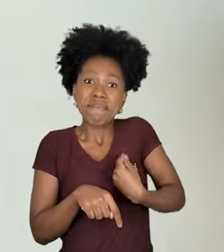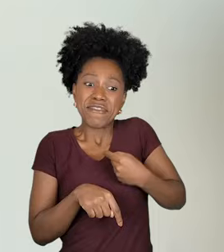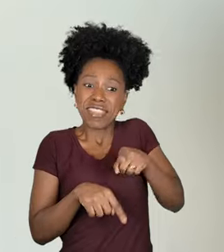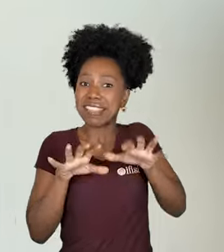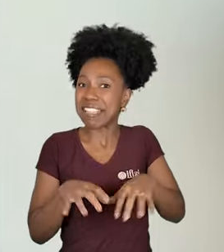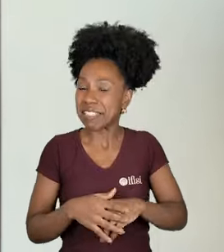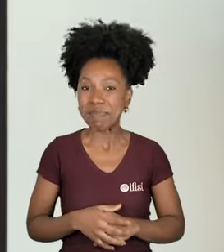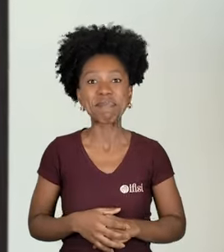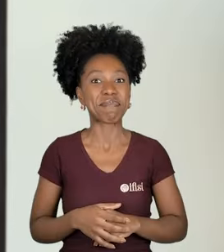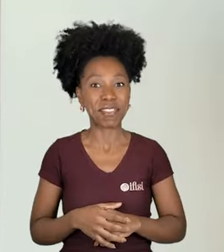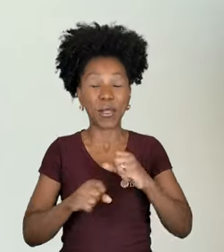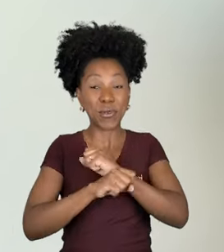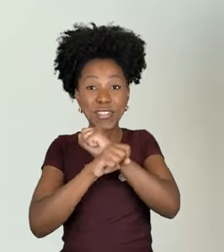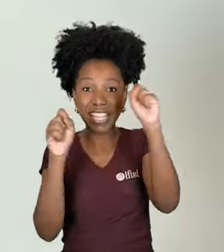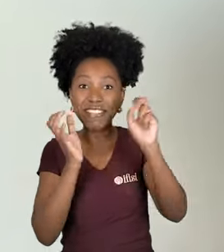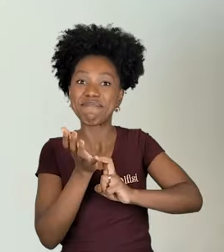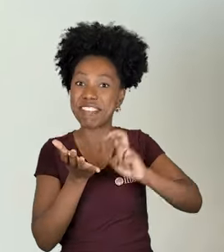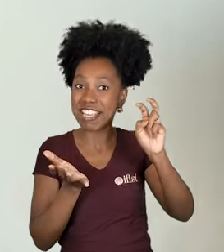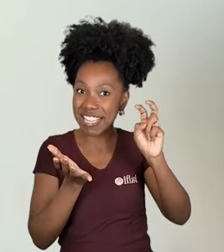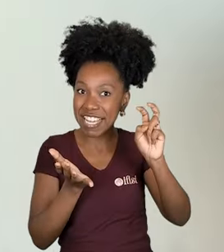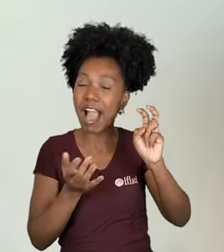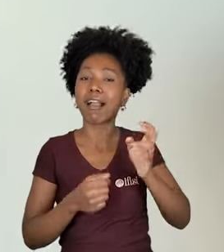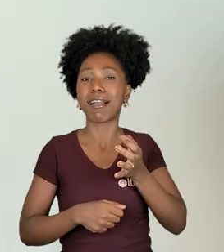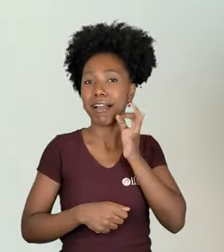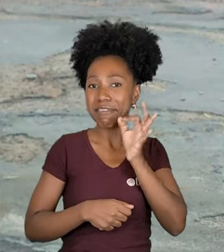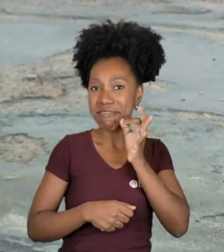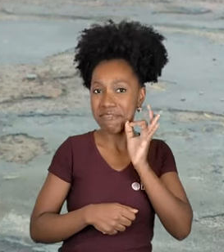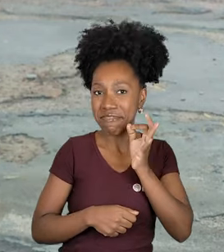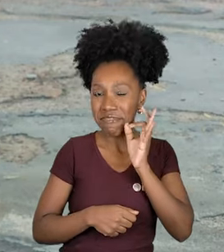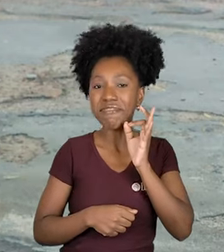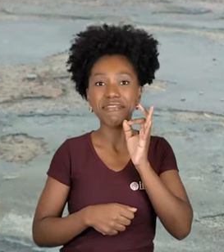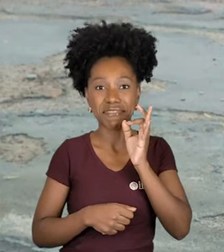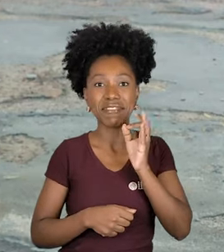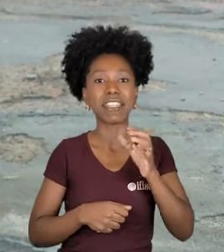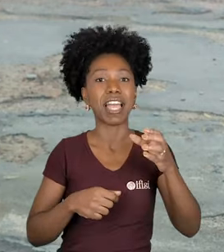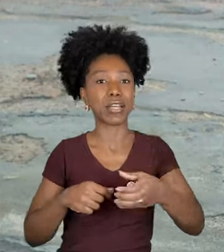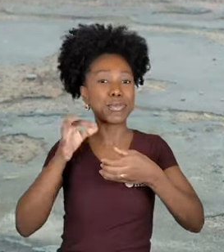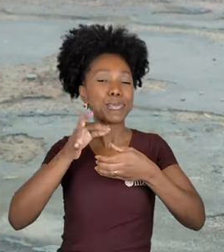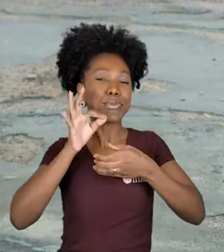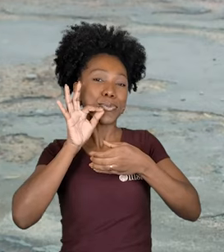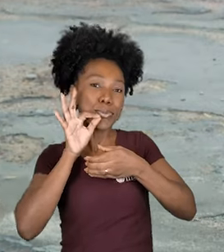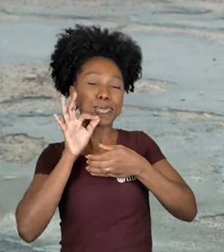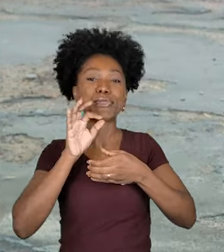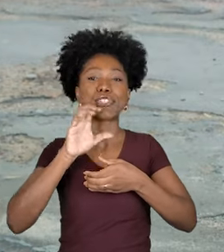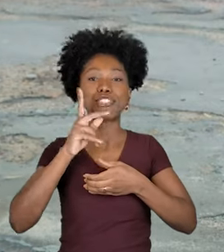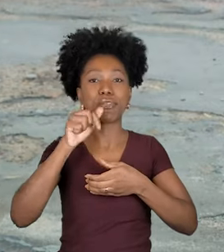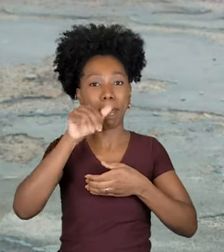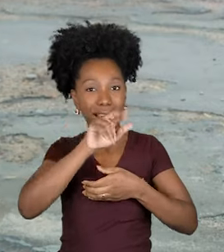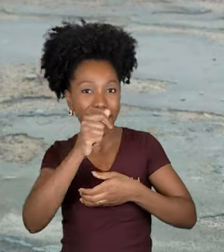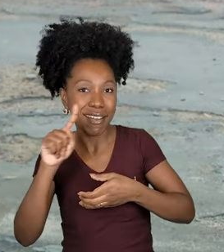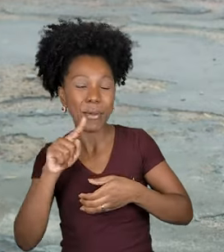vida. Eu levantava de manhã, tomava café, tomava chimarrão, conversava com todo mundo,